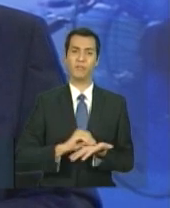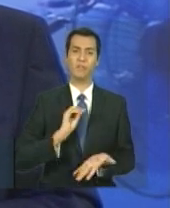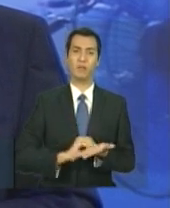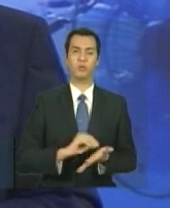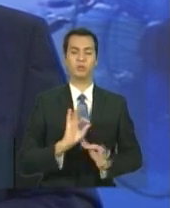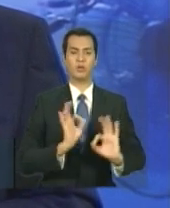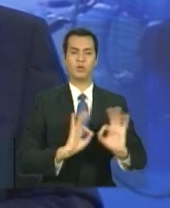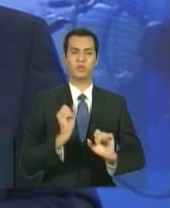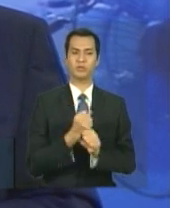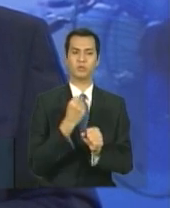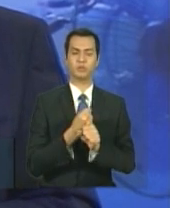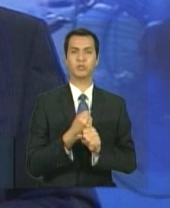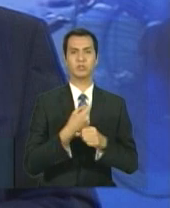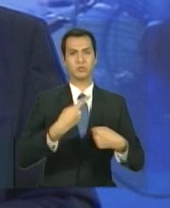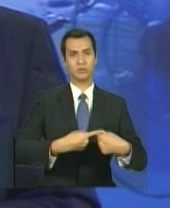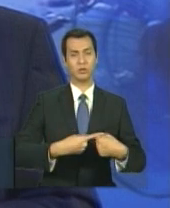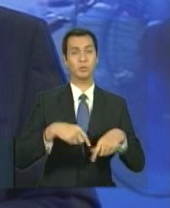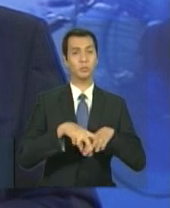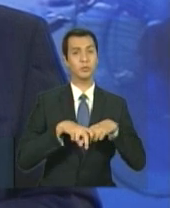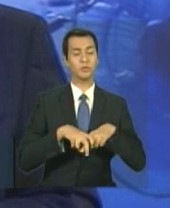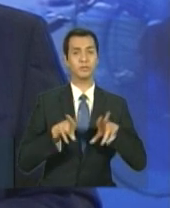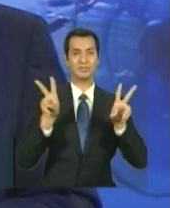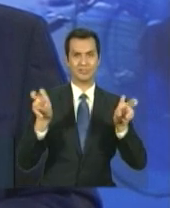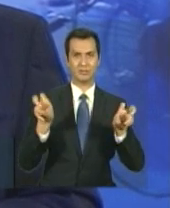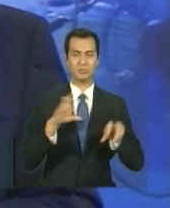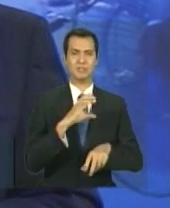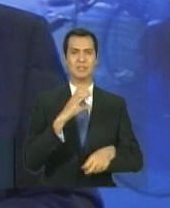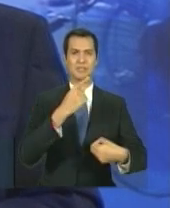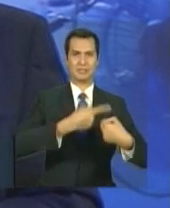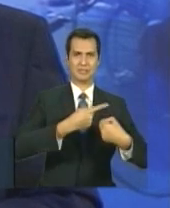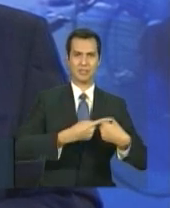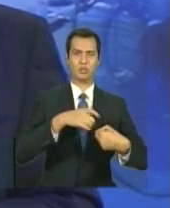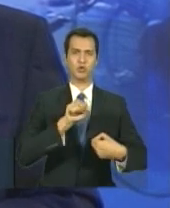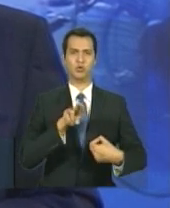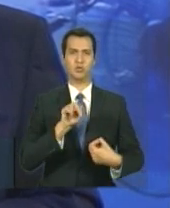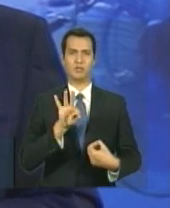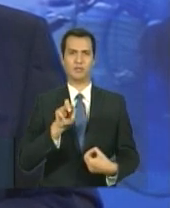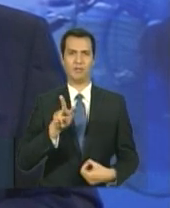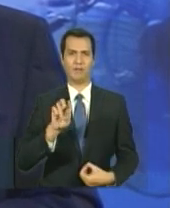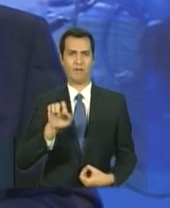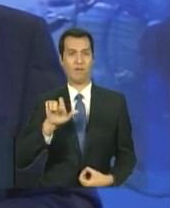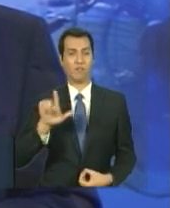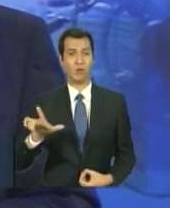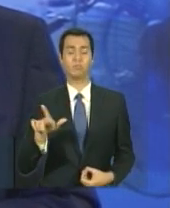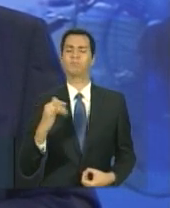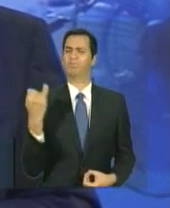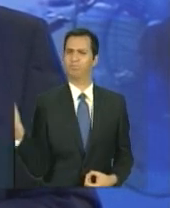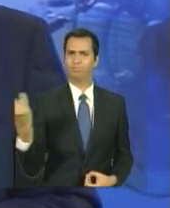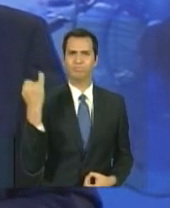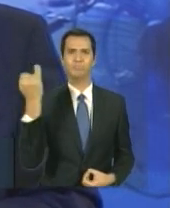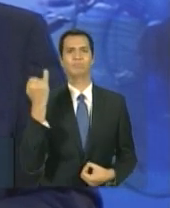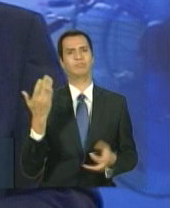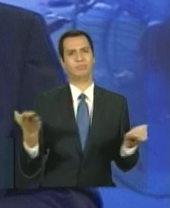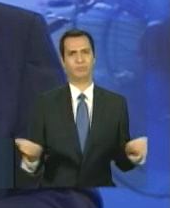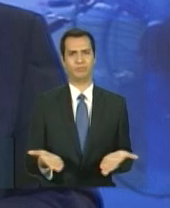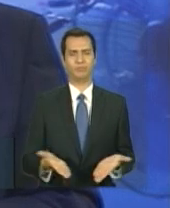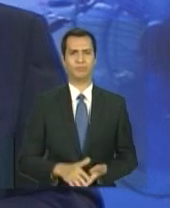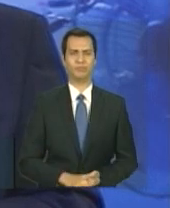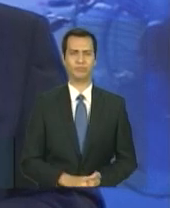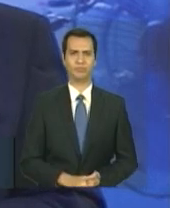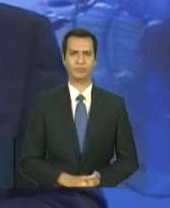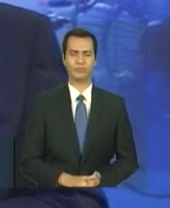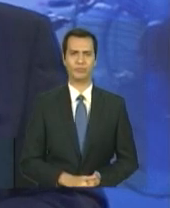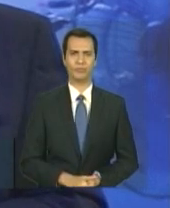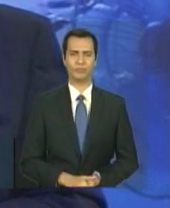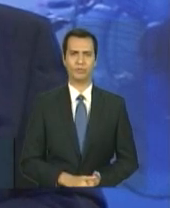Por isso, o tema cidades sustentáveis não poderia ter maior relevância nesse momento.